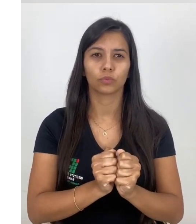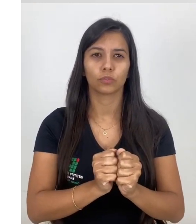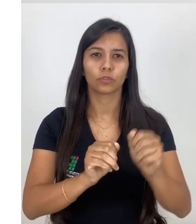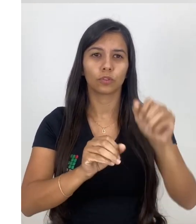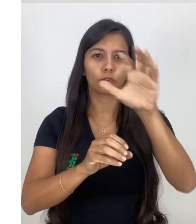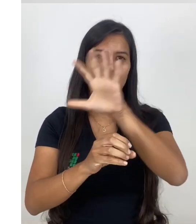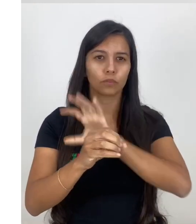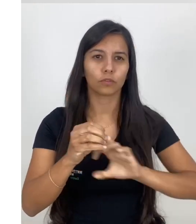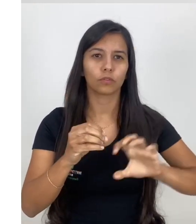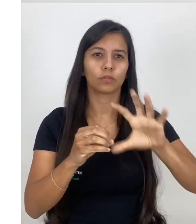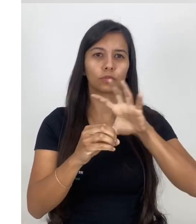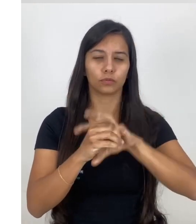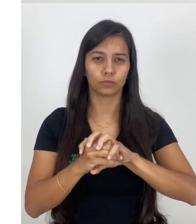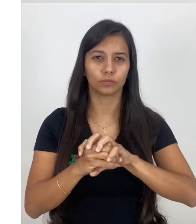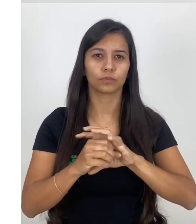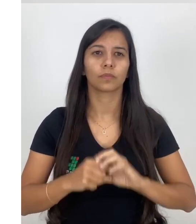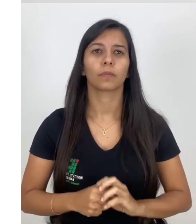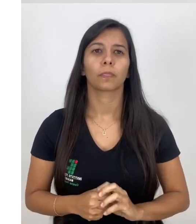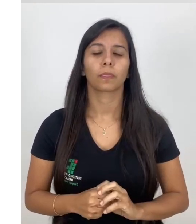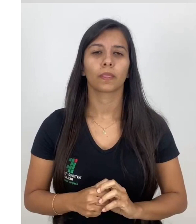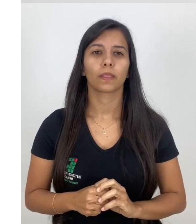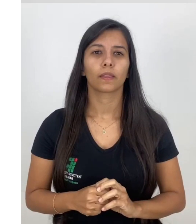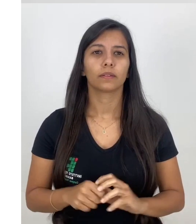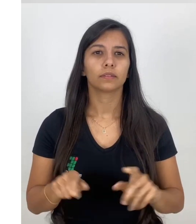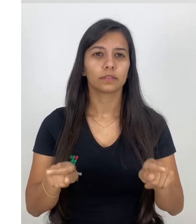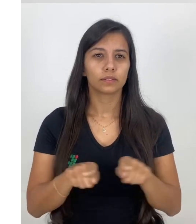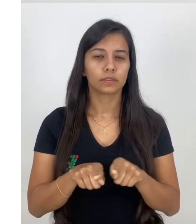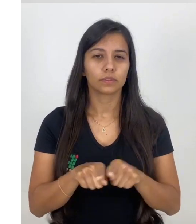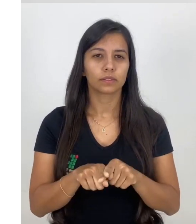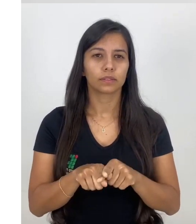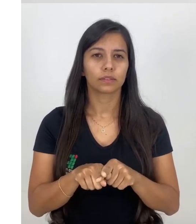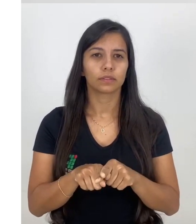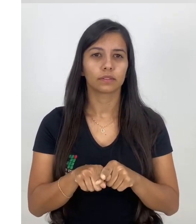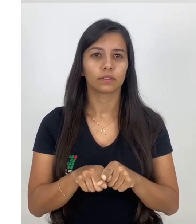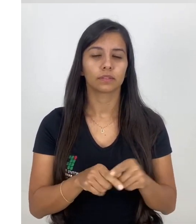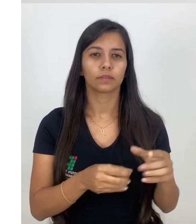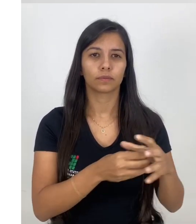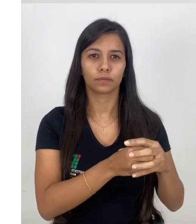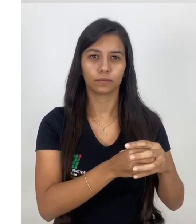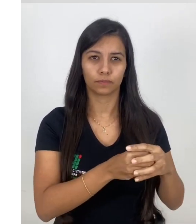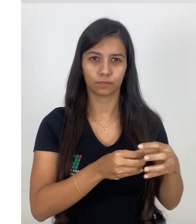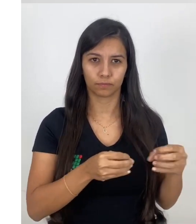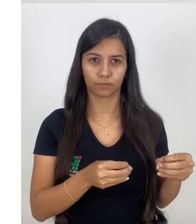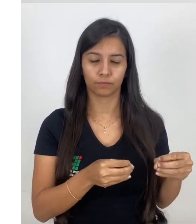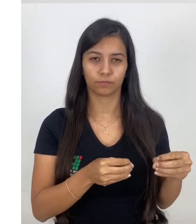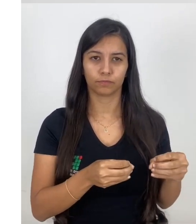formam gametas e ao formarem esses gametas, elas realizam da meiose.